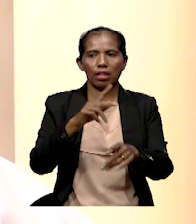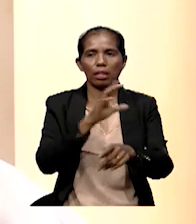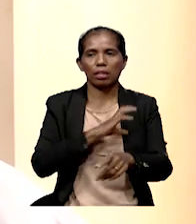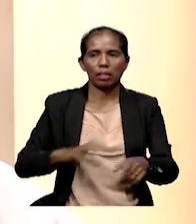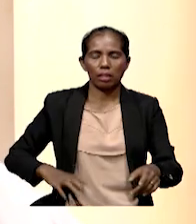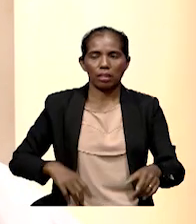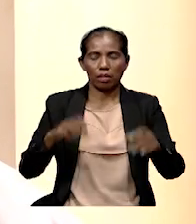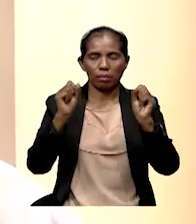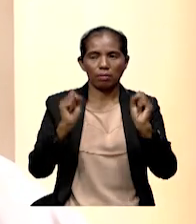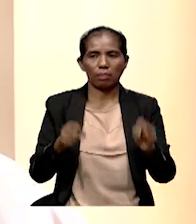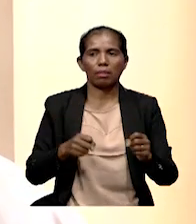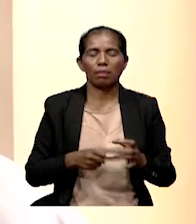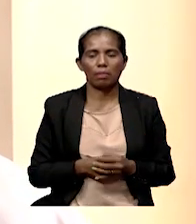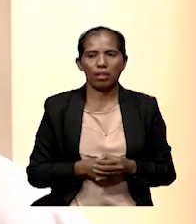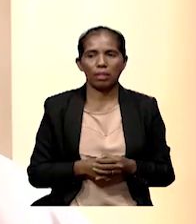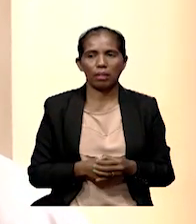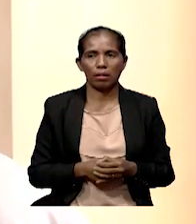Bele,